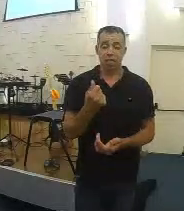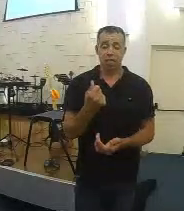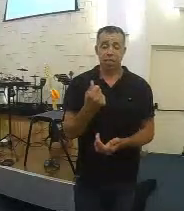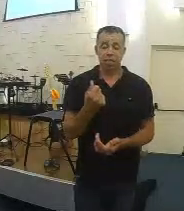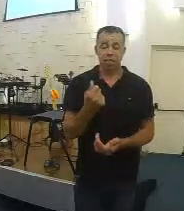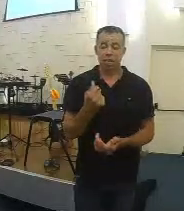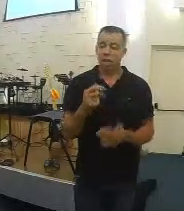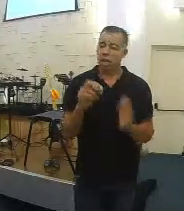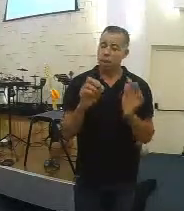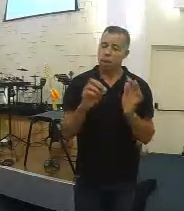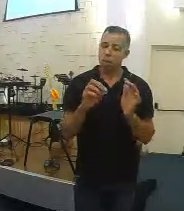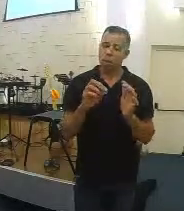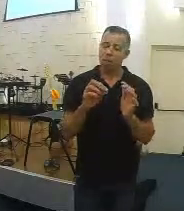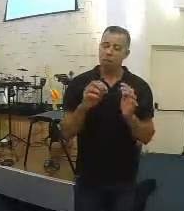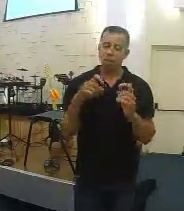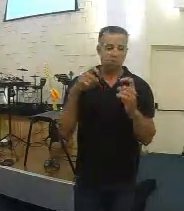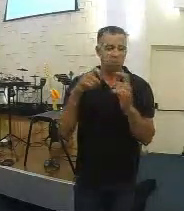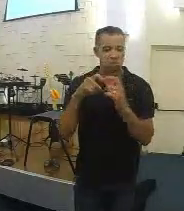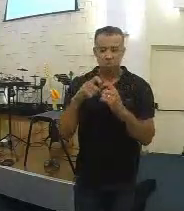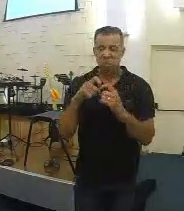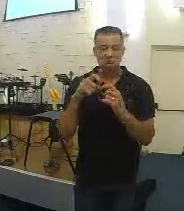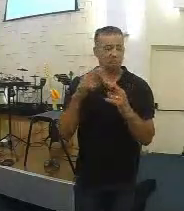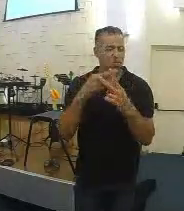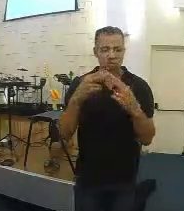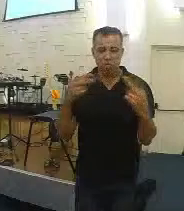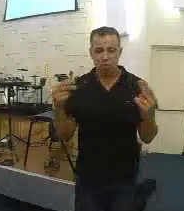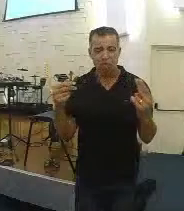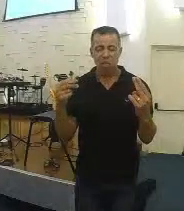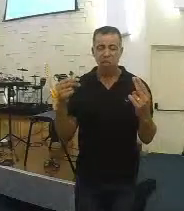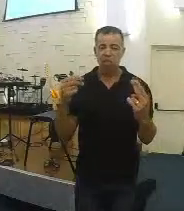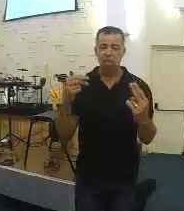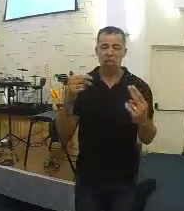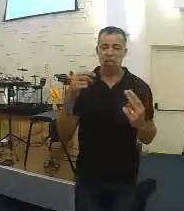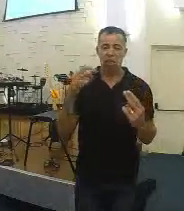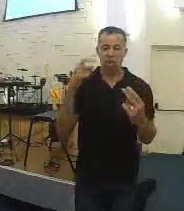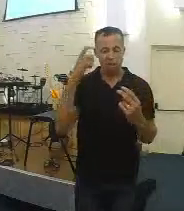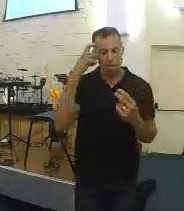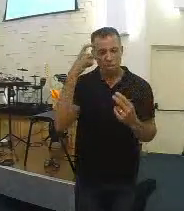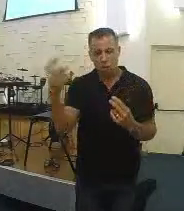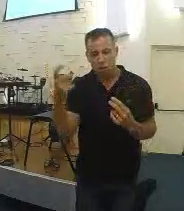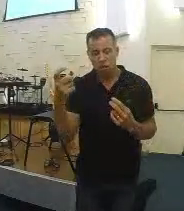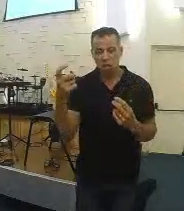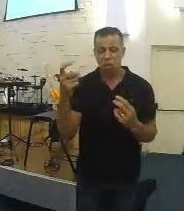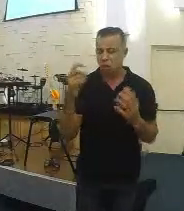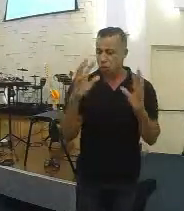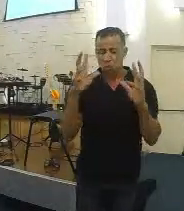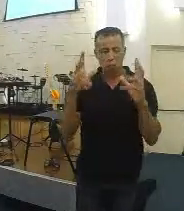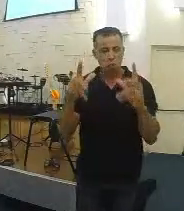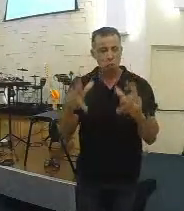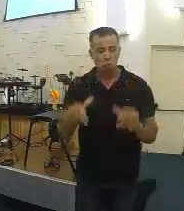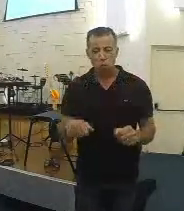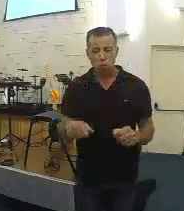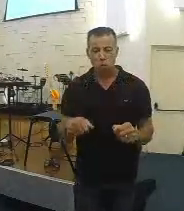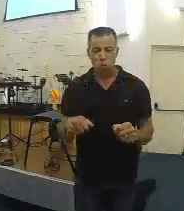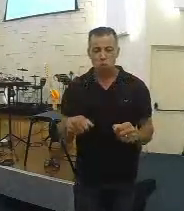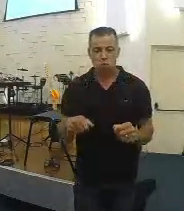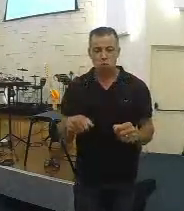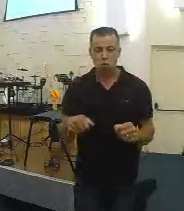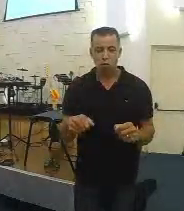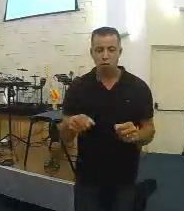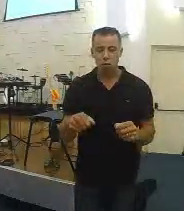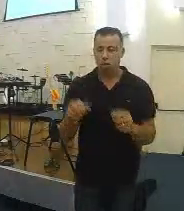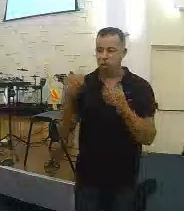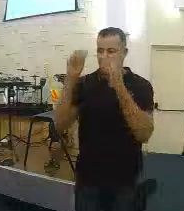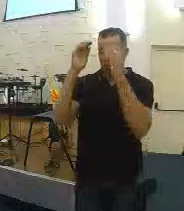ilícitos e que a revelia de todos os princípios morais e espirituais que já um